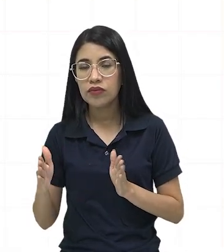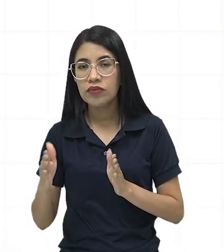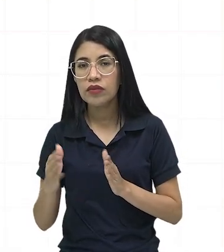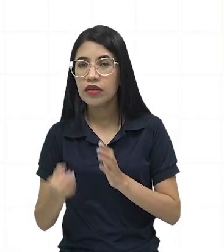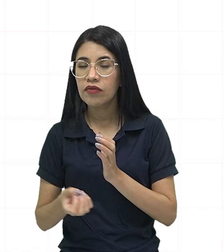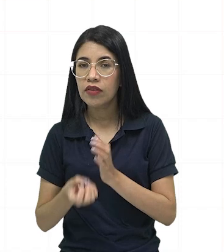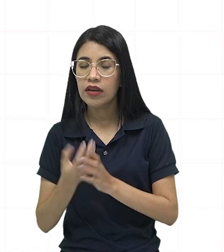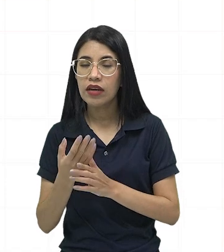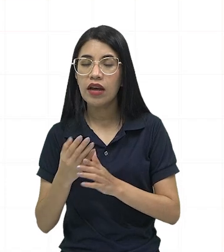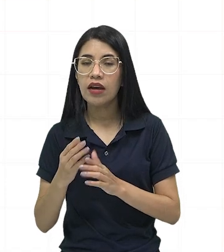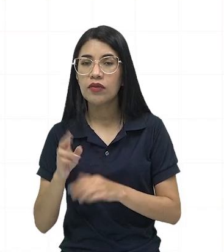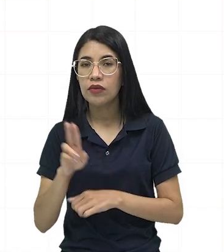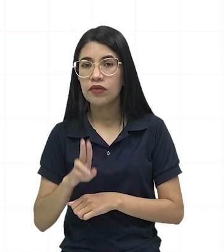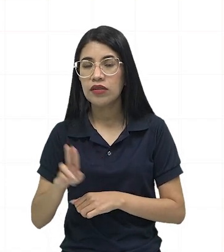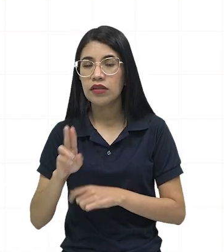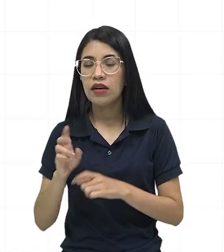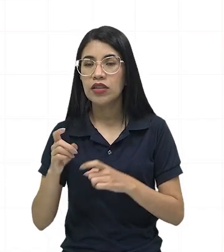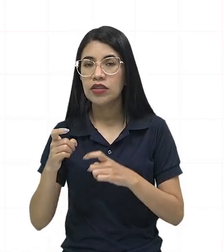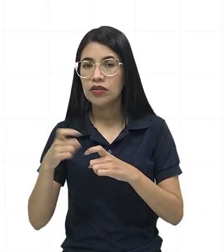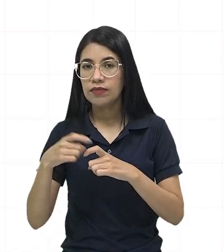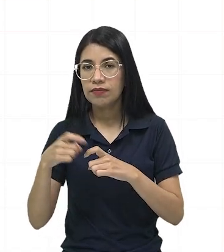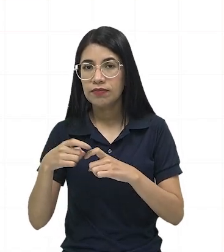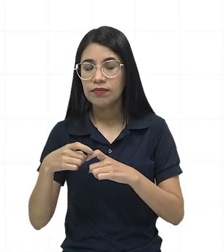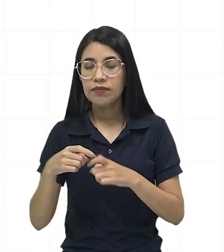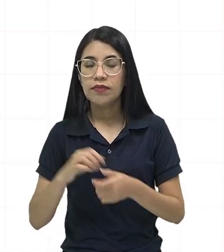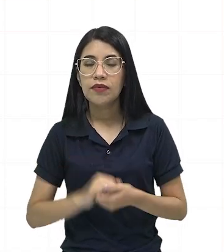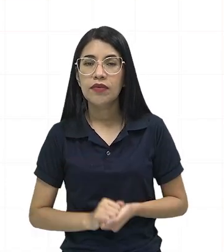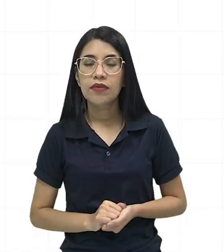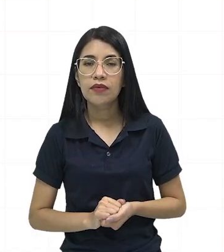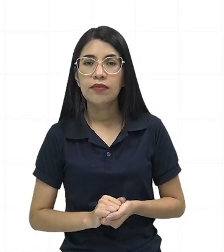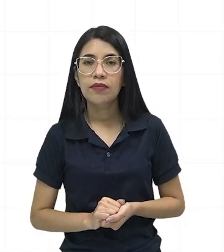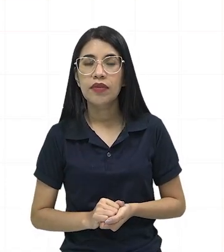isso aconteceu lá para fevereiro de